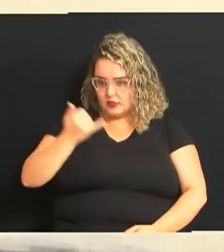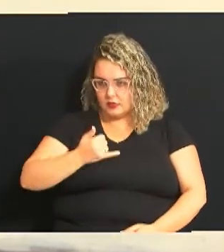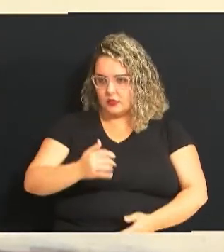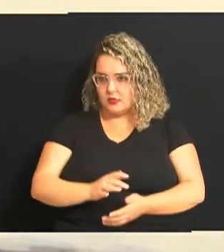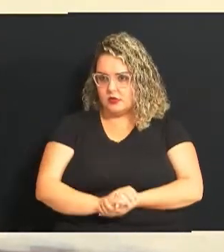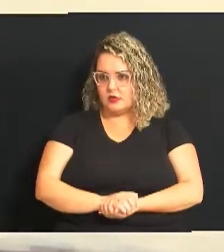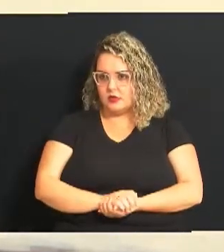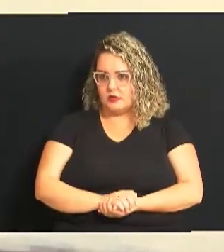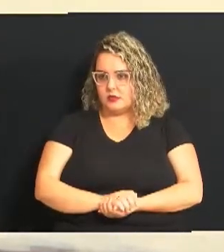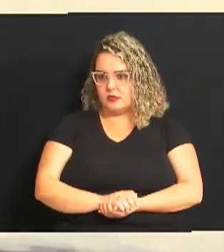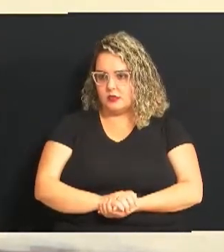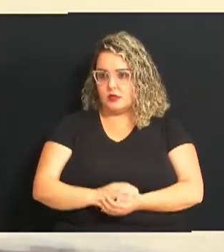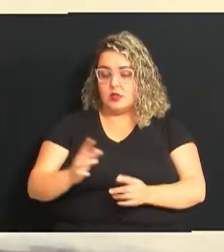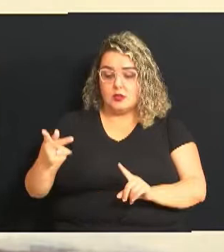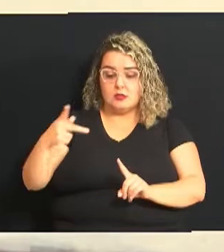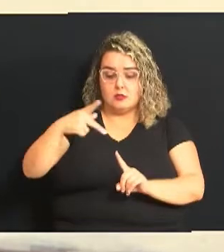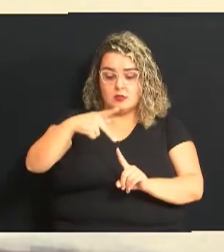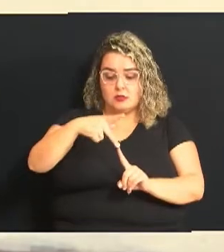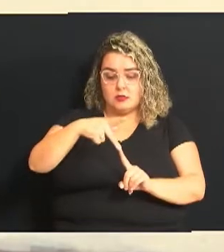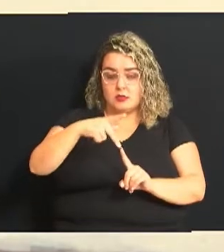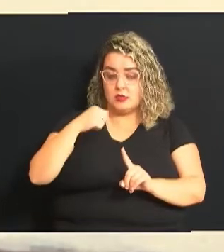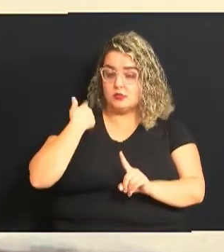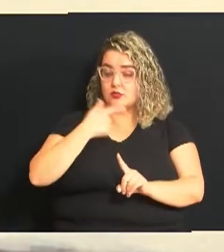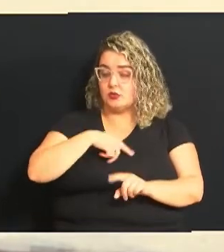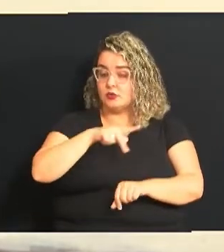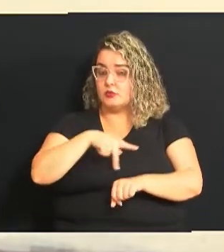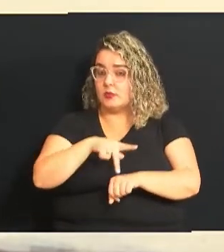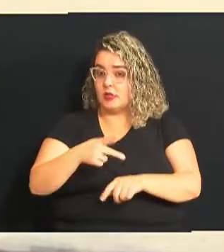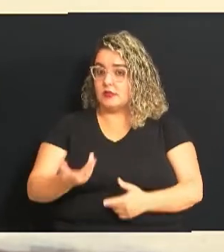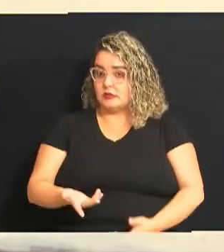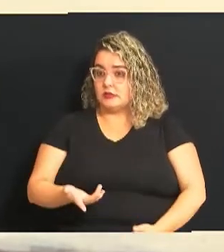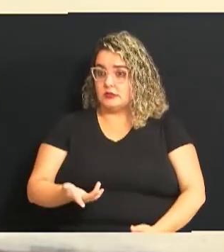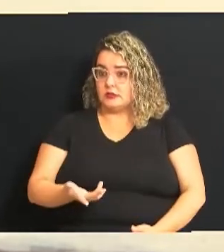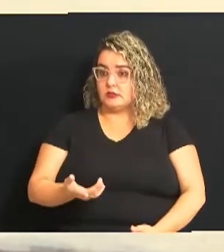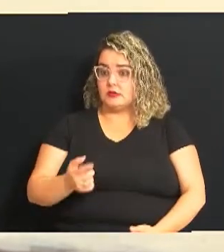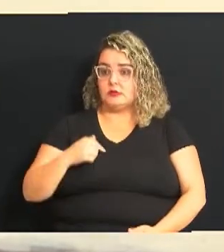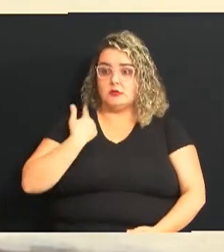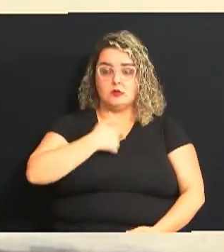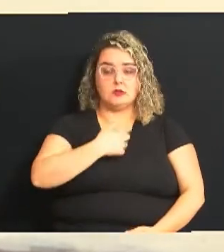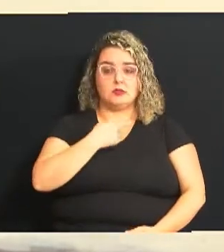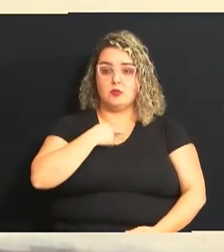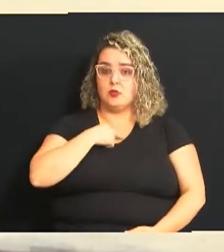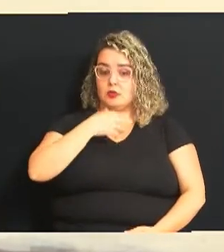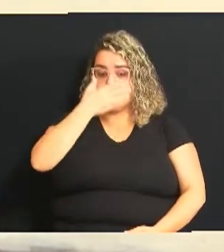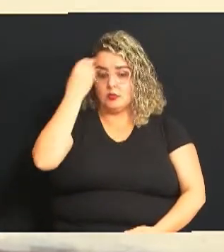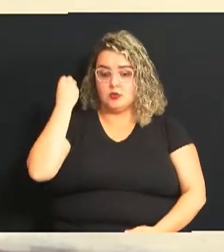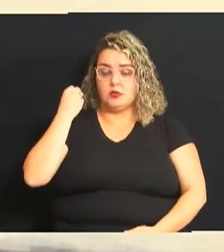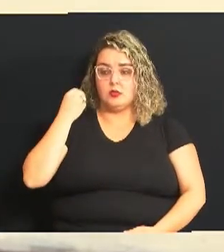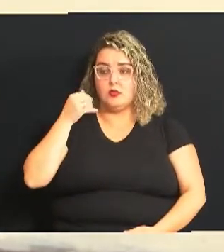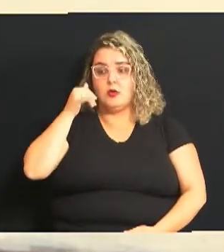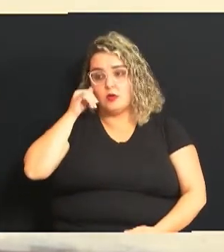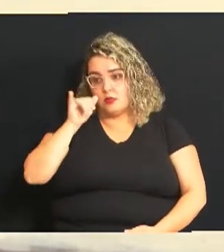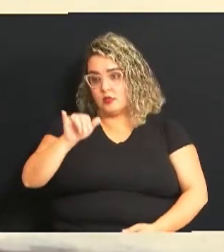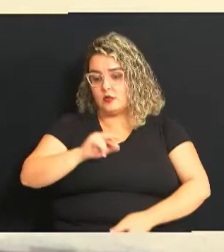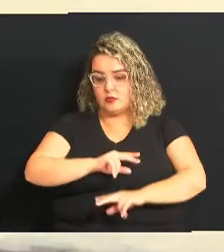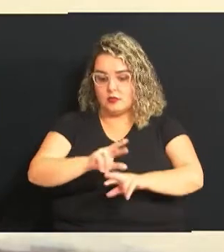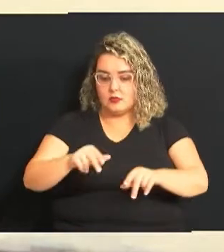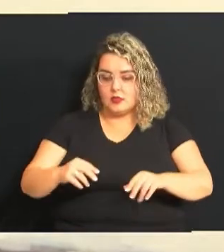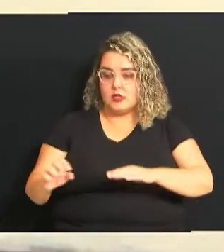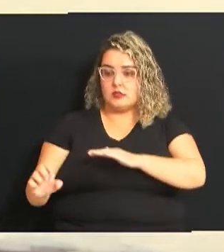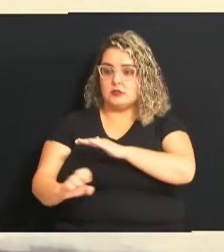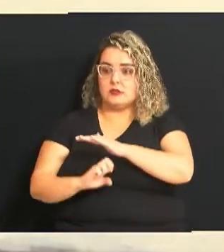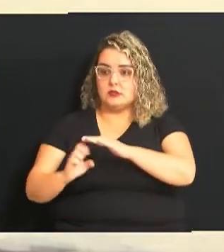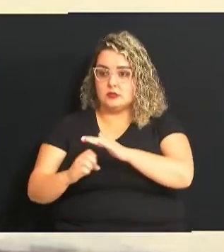da previdência do nosso país. E nós não podemos esquecer do preconceito que muitas empresas, muitas pessoas